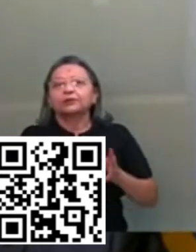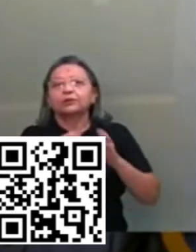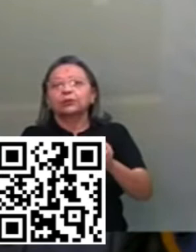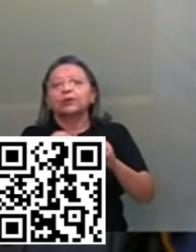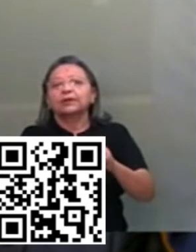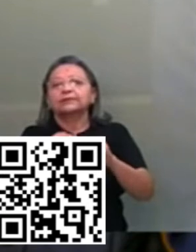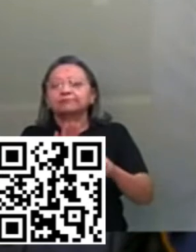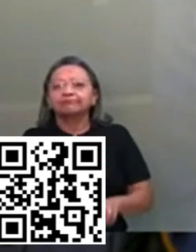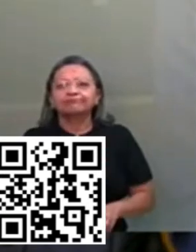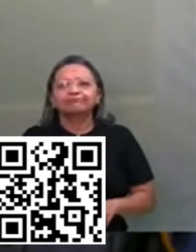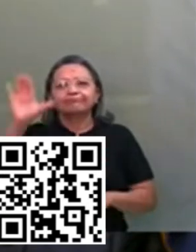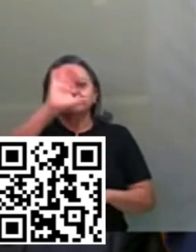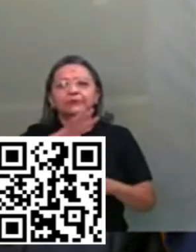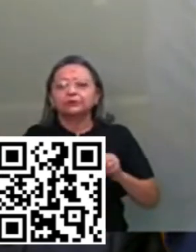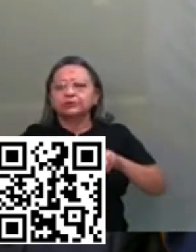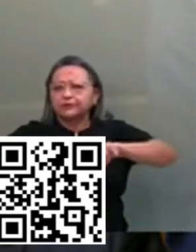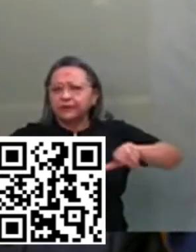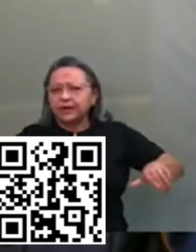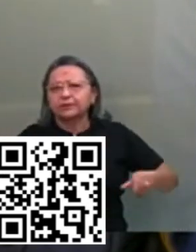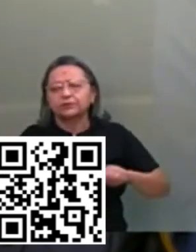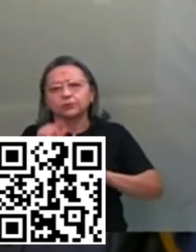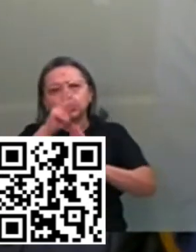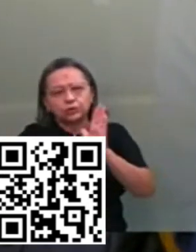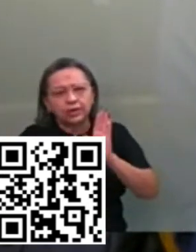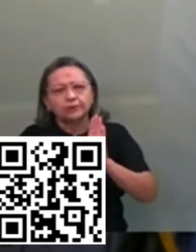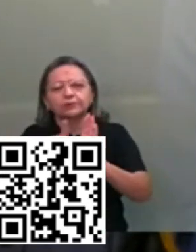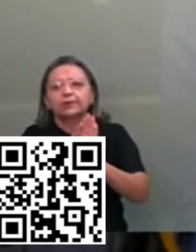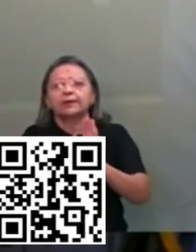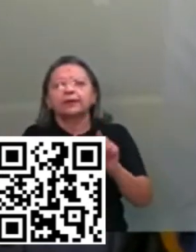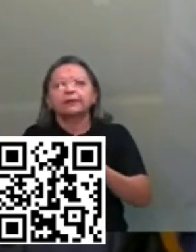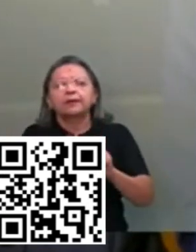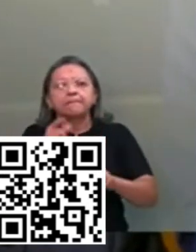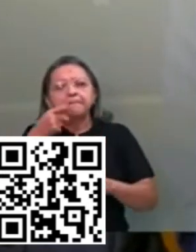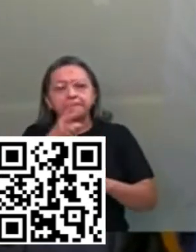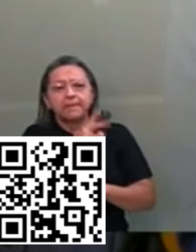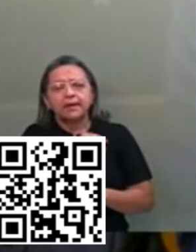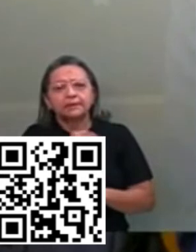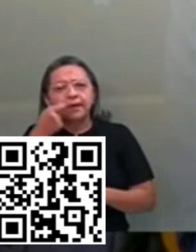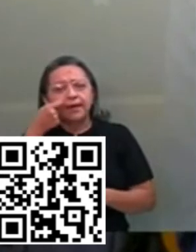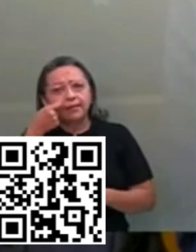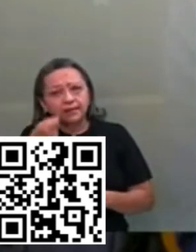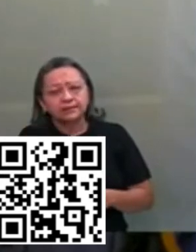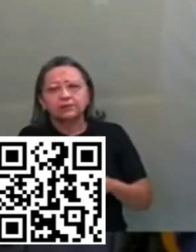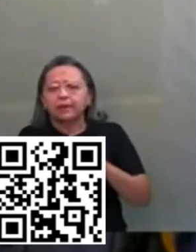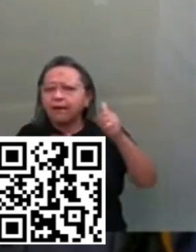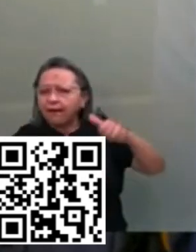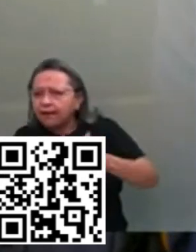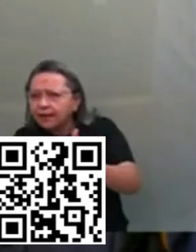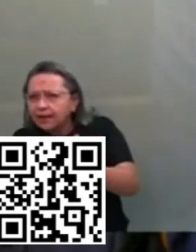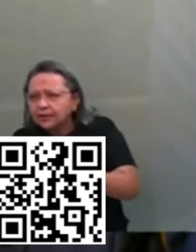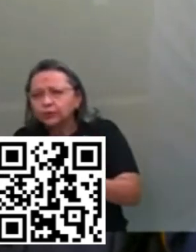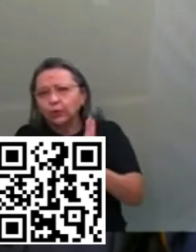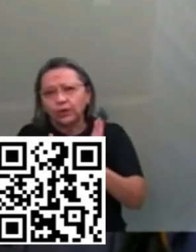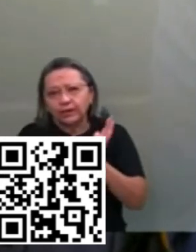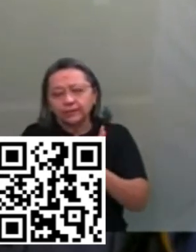esse cenário, diversos projetos legislativos merecem atenção e análise do Congresso Nacional, neste ano